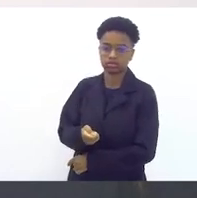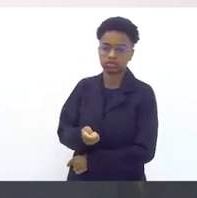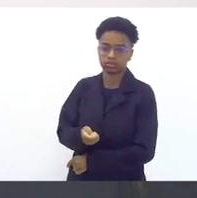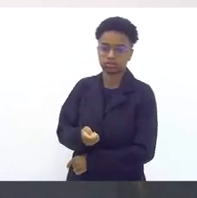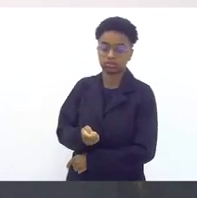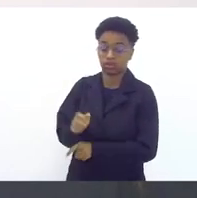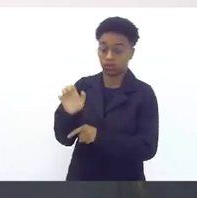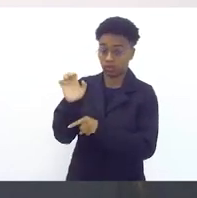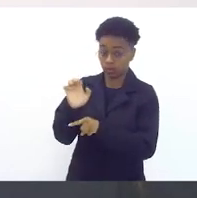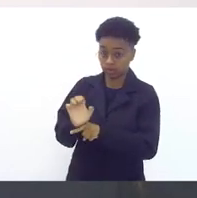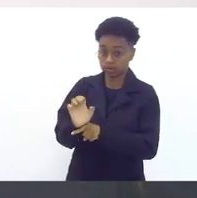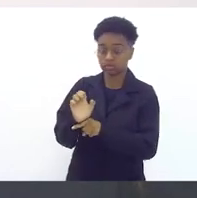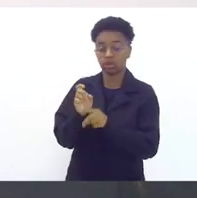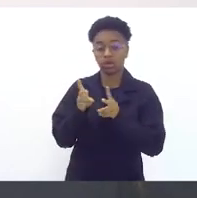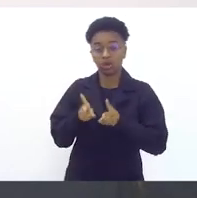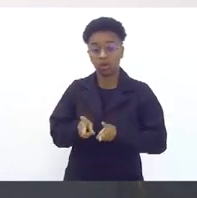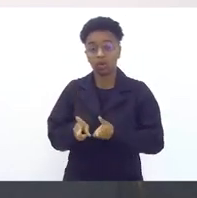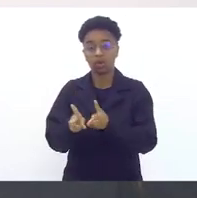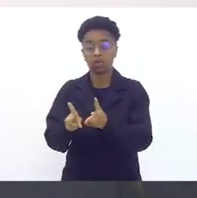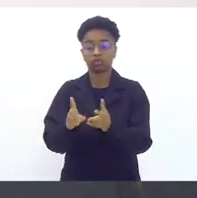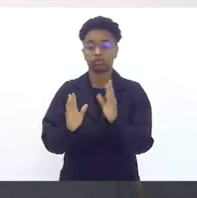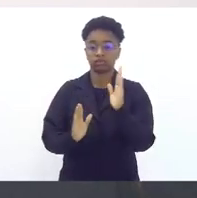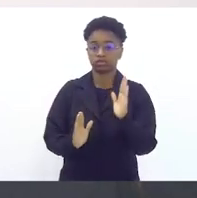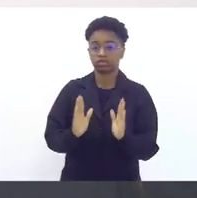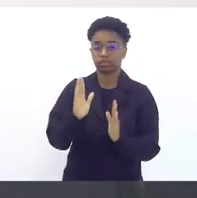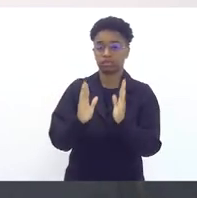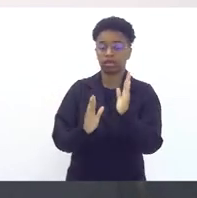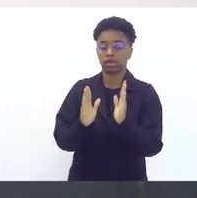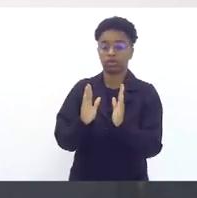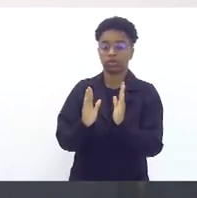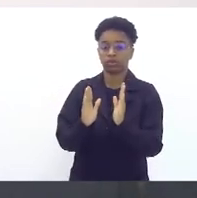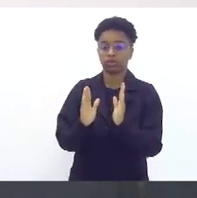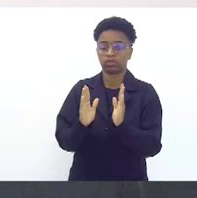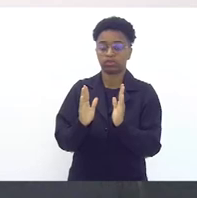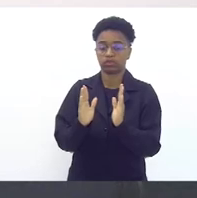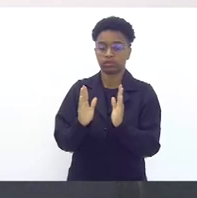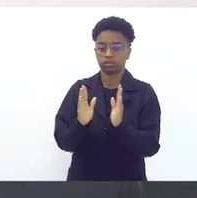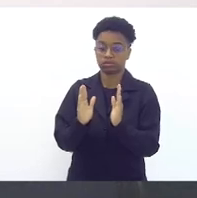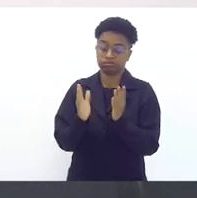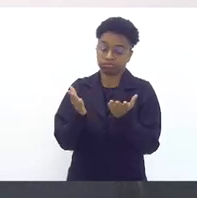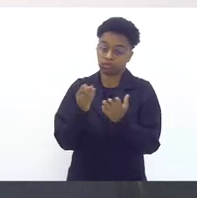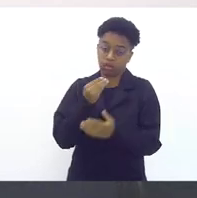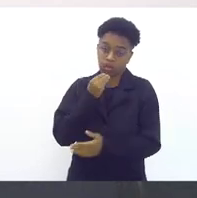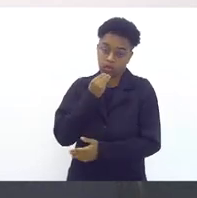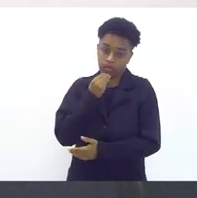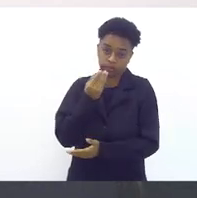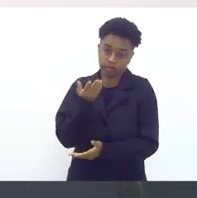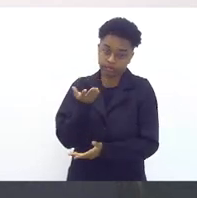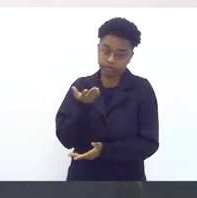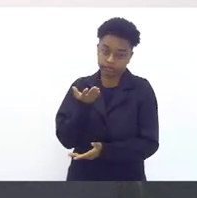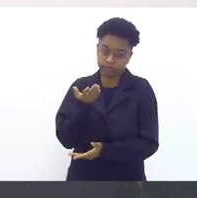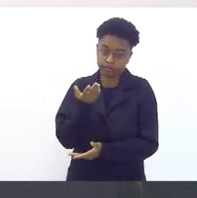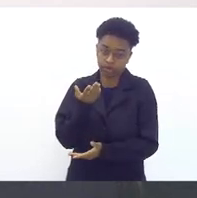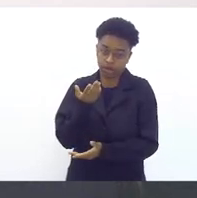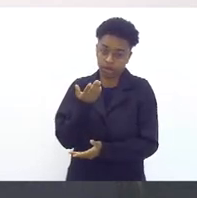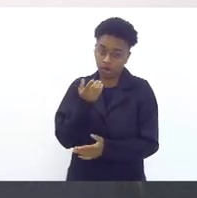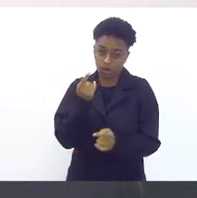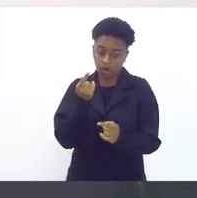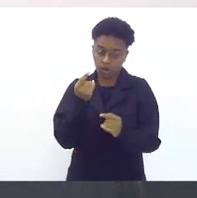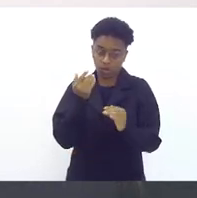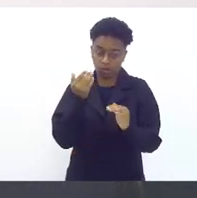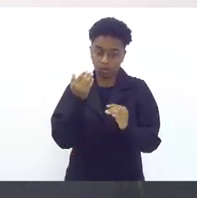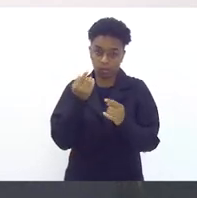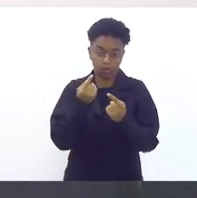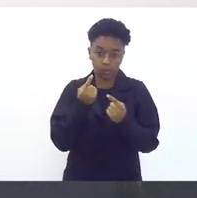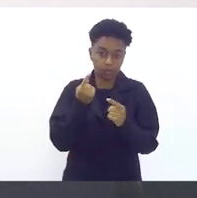o Estado continuaria no regime, aí, evidentemente, a revelia do Tesouro